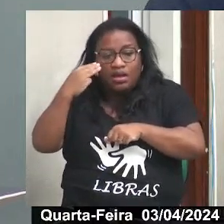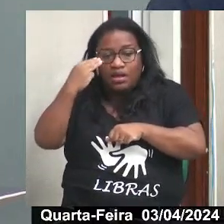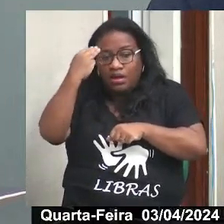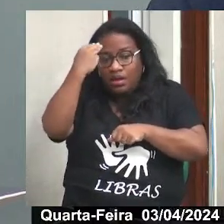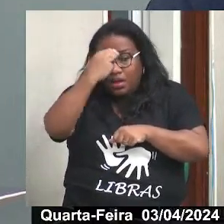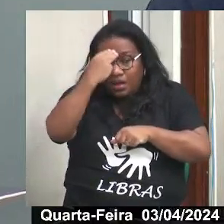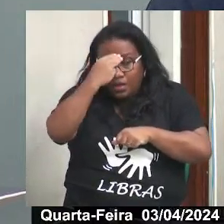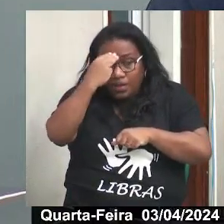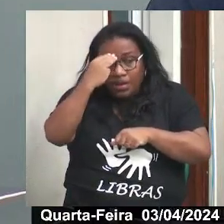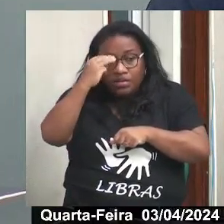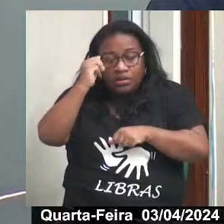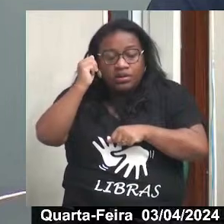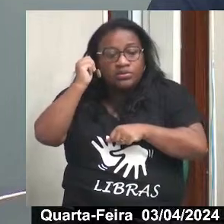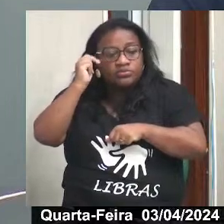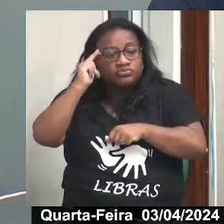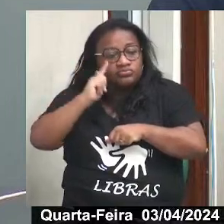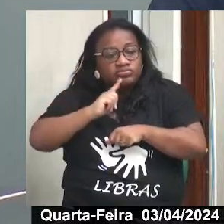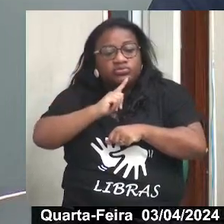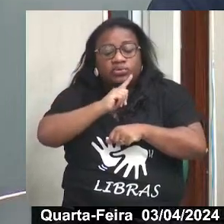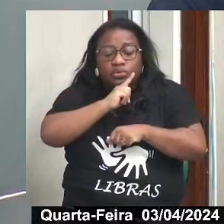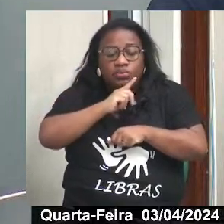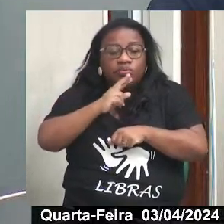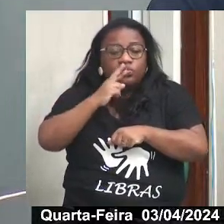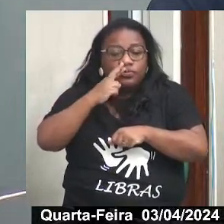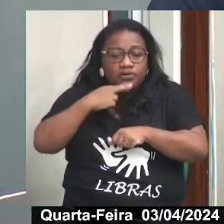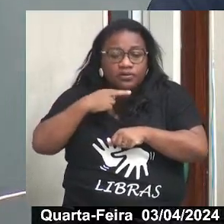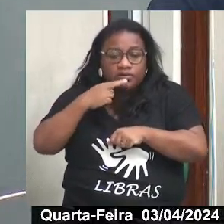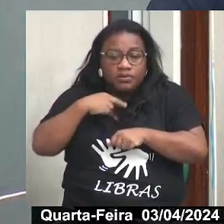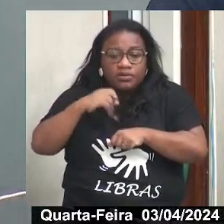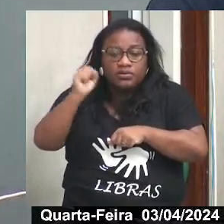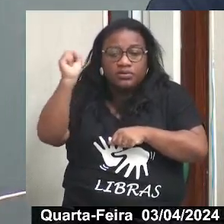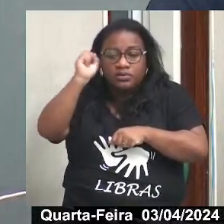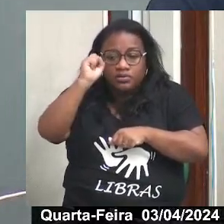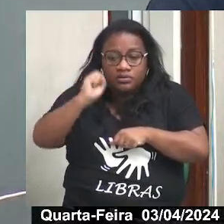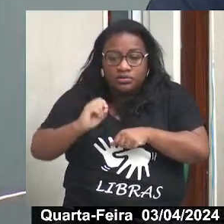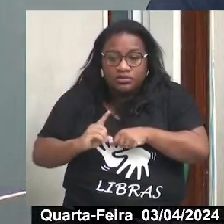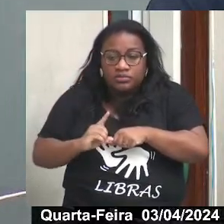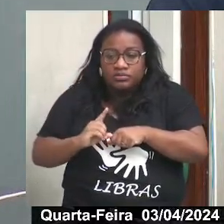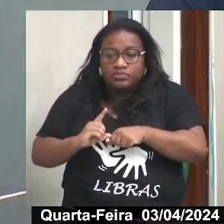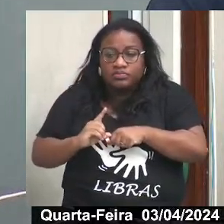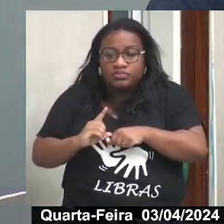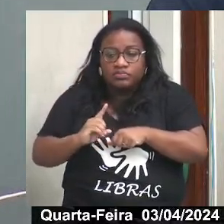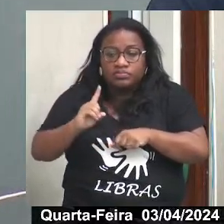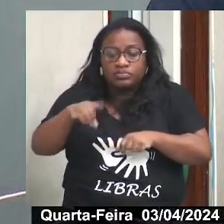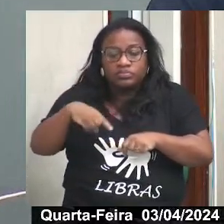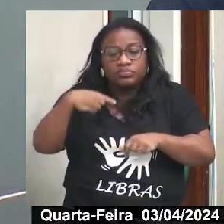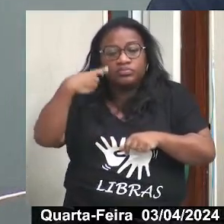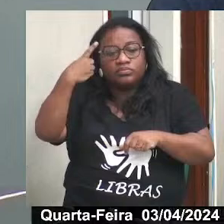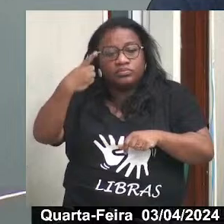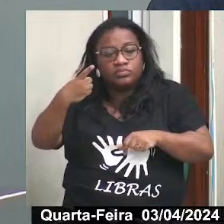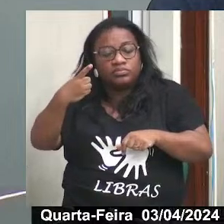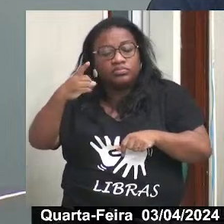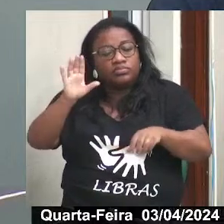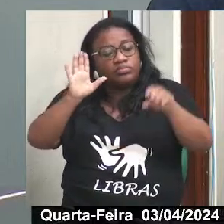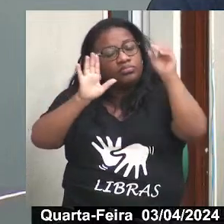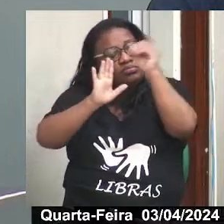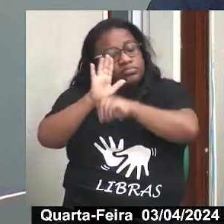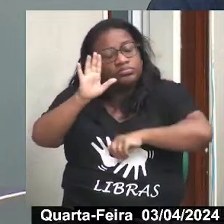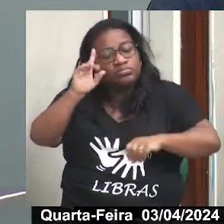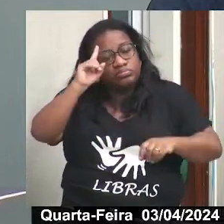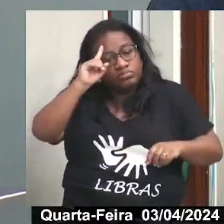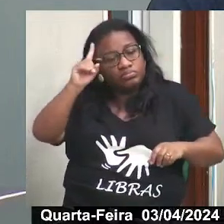Arantes, Alima dos Santos, Gideon Santos Nascimento, Ricardo Almeida dos Santos, Sandra Casa Conceição. Com isso, passou para a ordem do